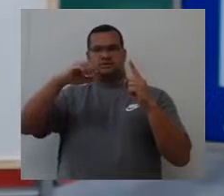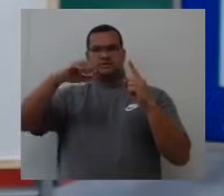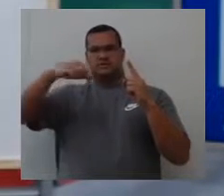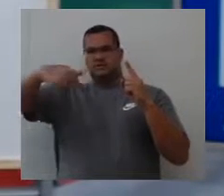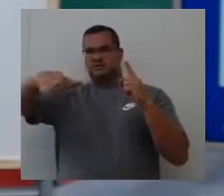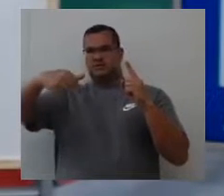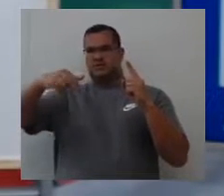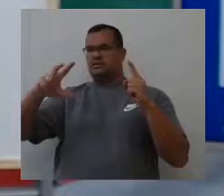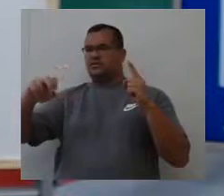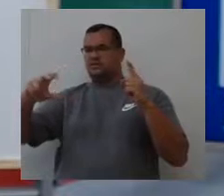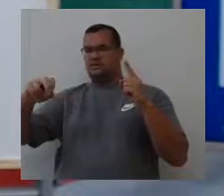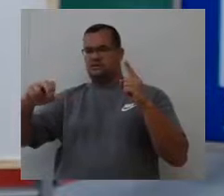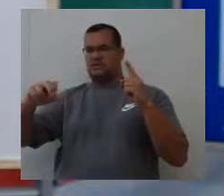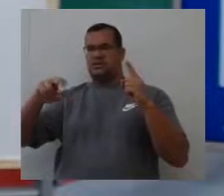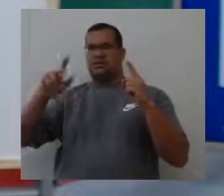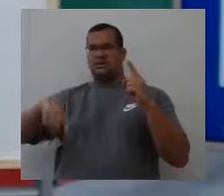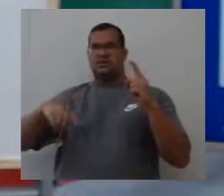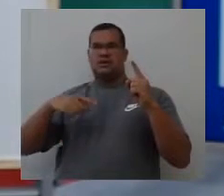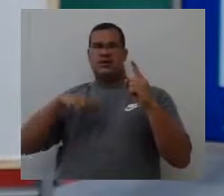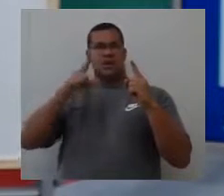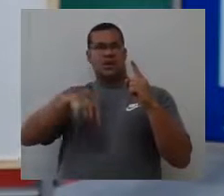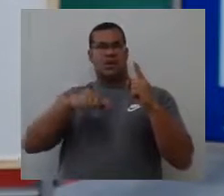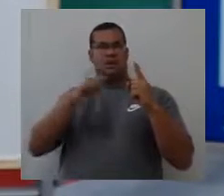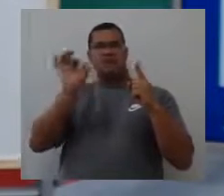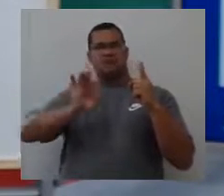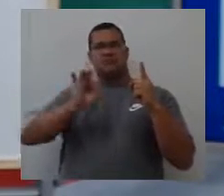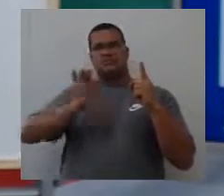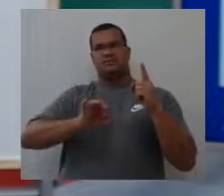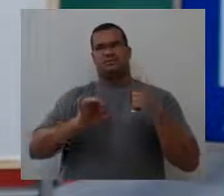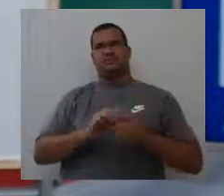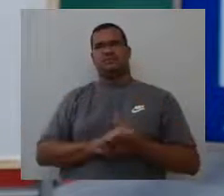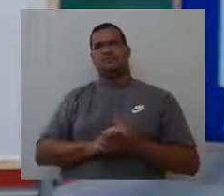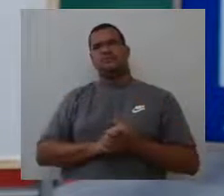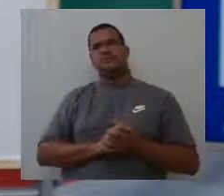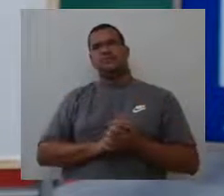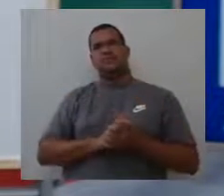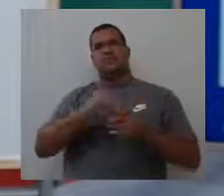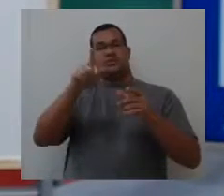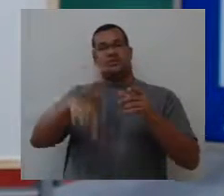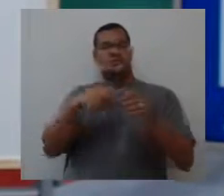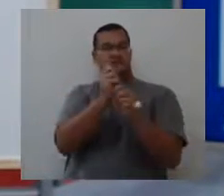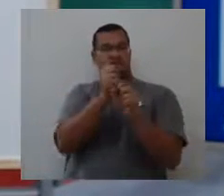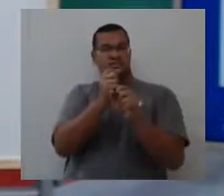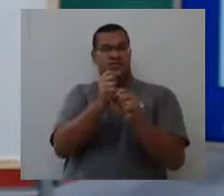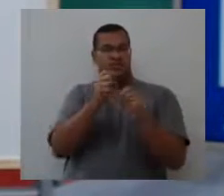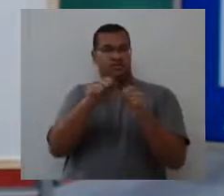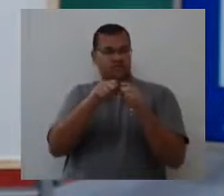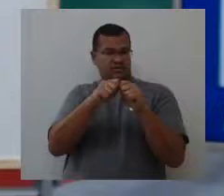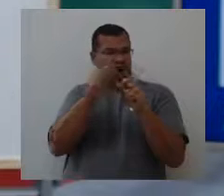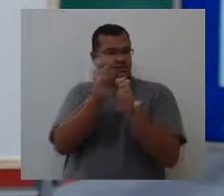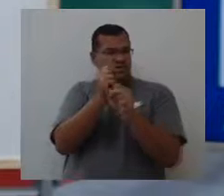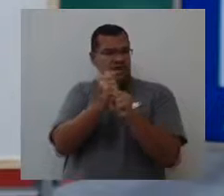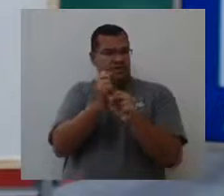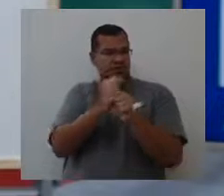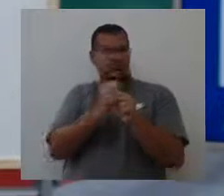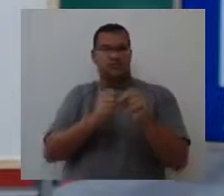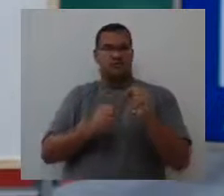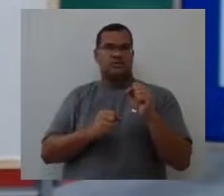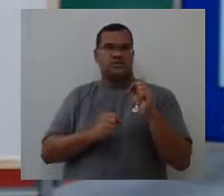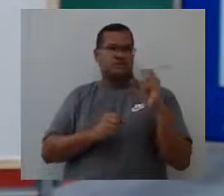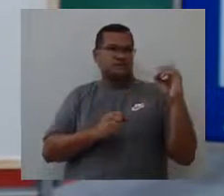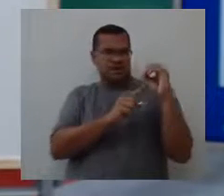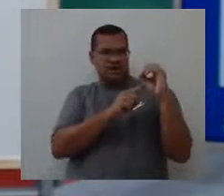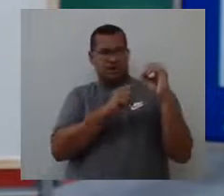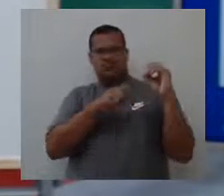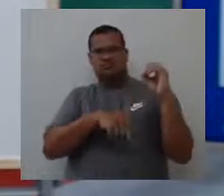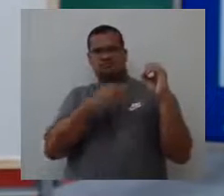0,0750, acrescentando, esse valor aqui indica a porcentagem de 7,50%. Quando eu faço aqui essa redução em relação ao número 1, eu vou encontrar